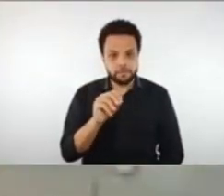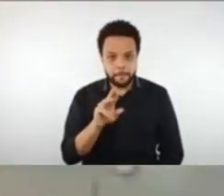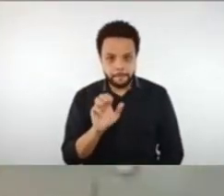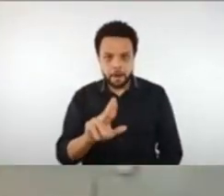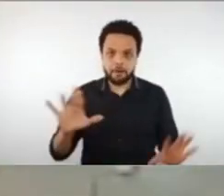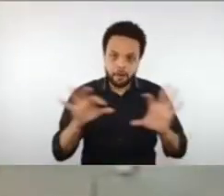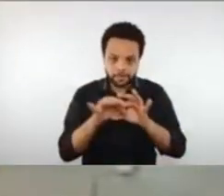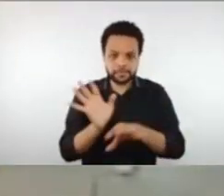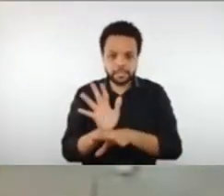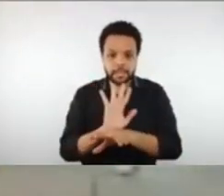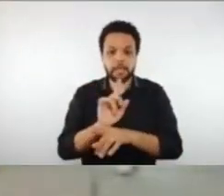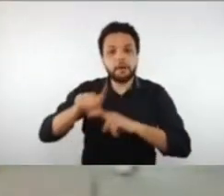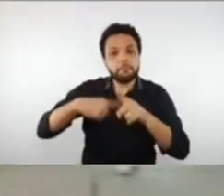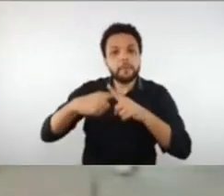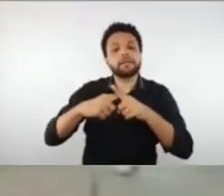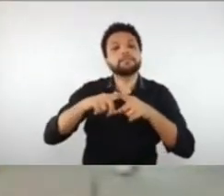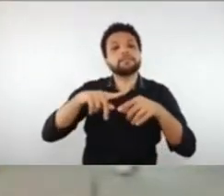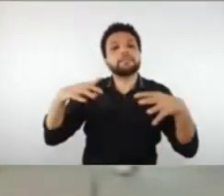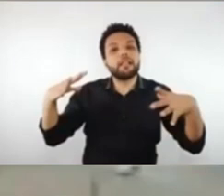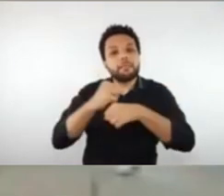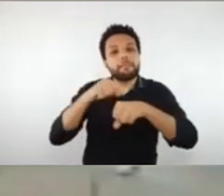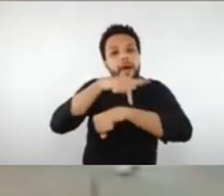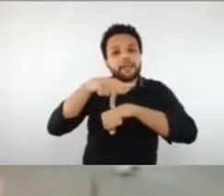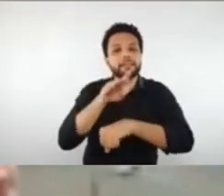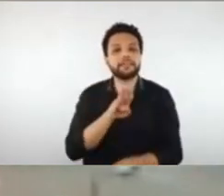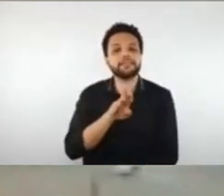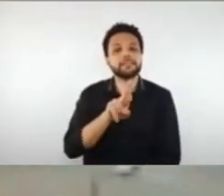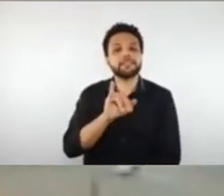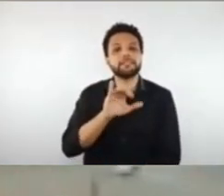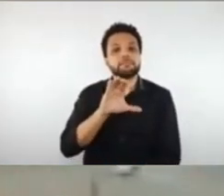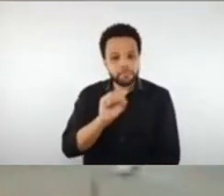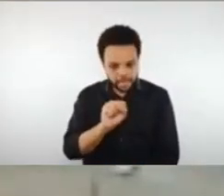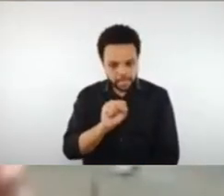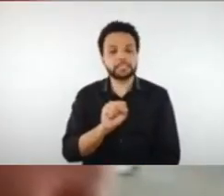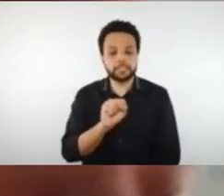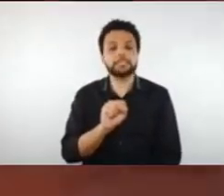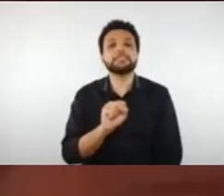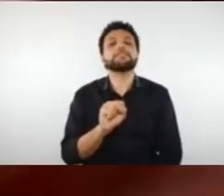vários pesquisadores internacionais, e em 2014, as